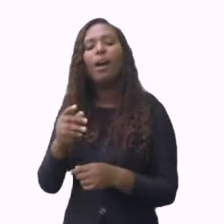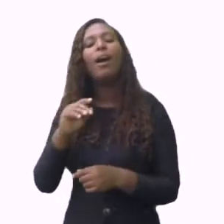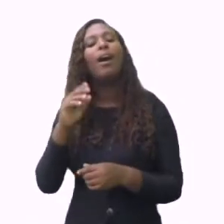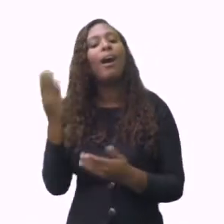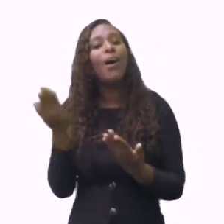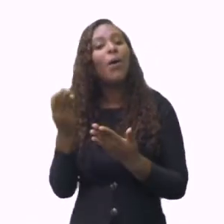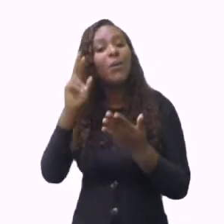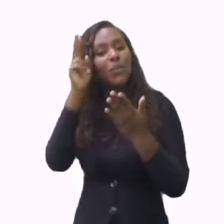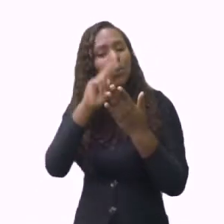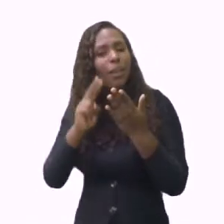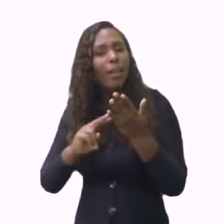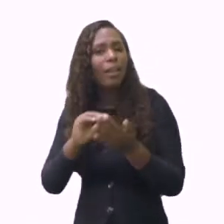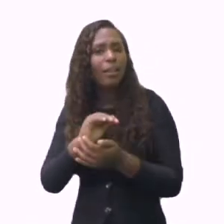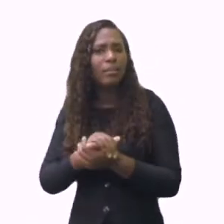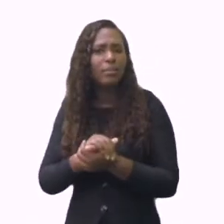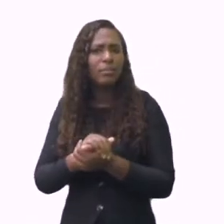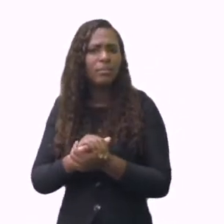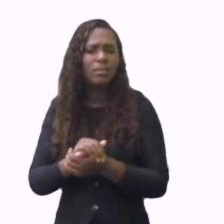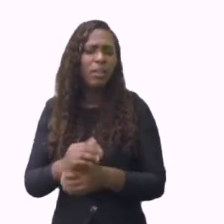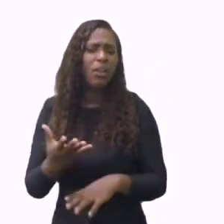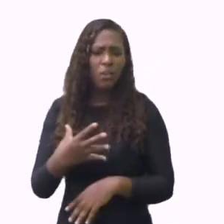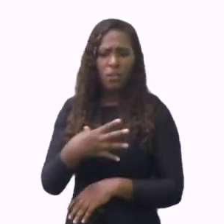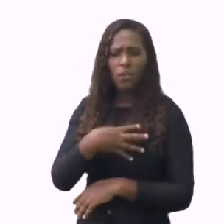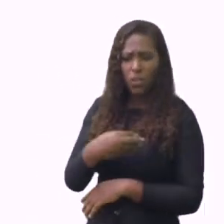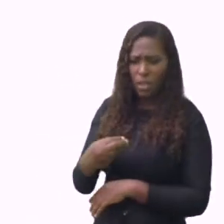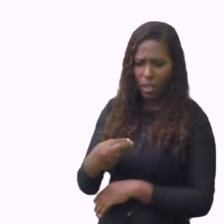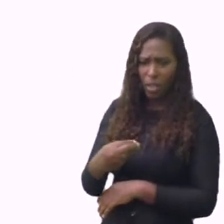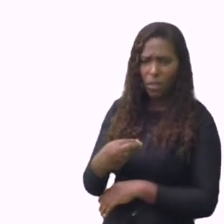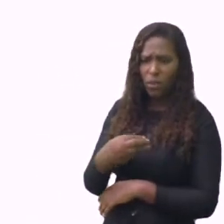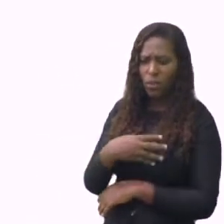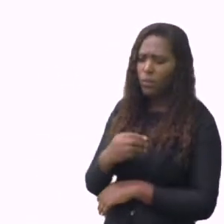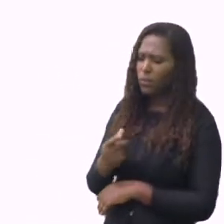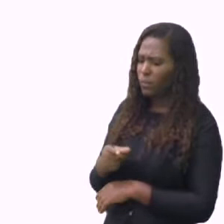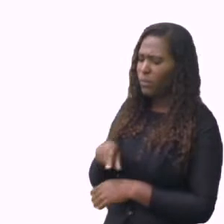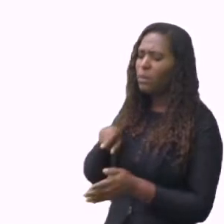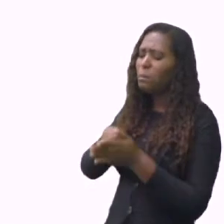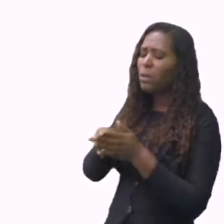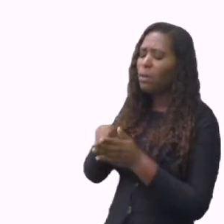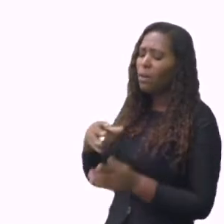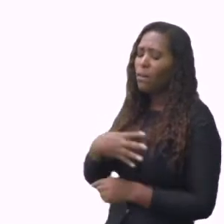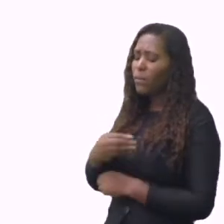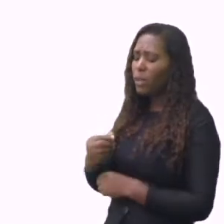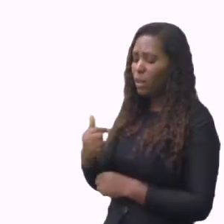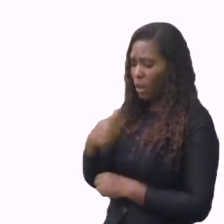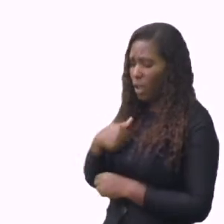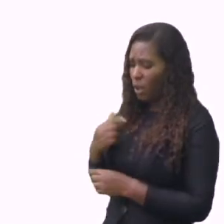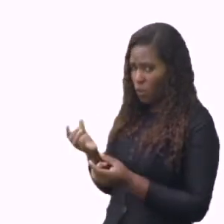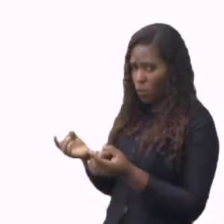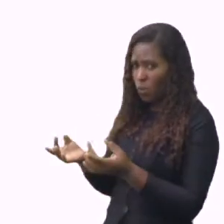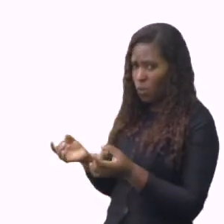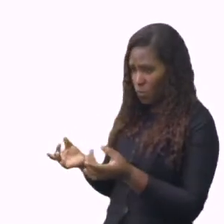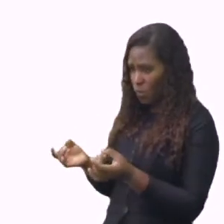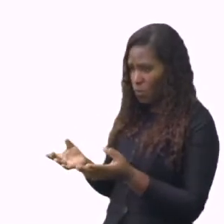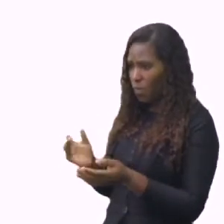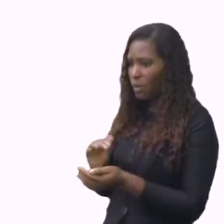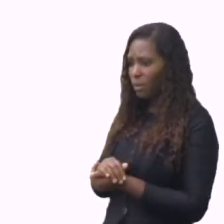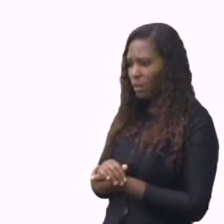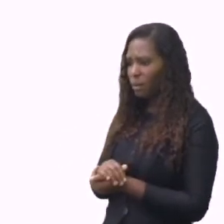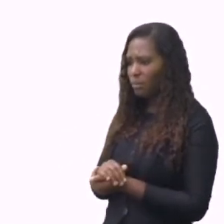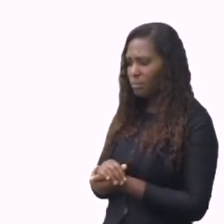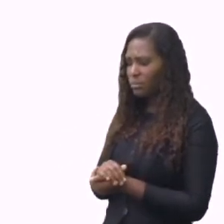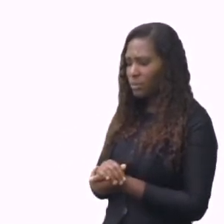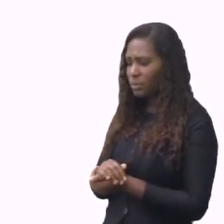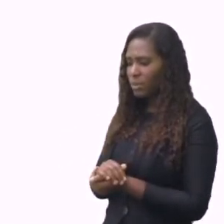frase aí. Ó, estou vendendo meu filho. O que essa mãe quis dizer? Que ela trabalha